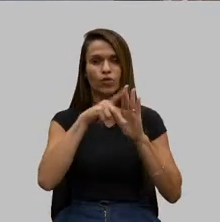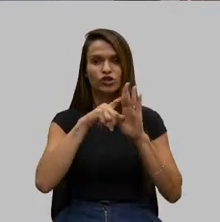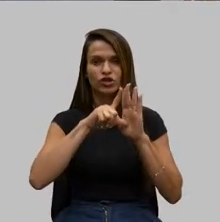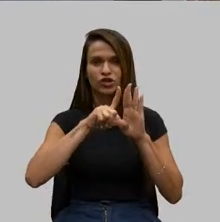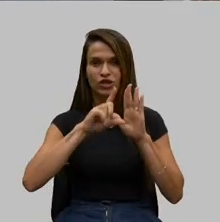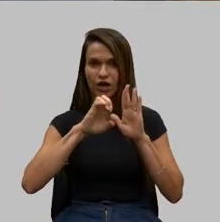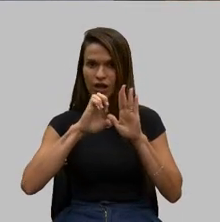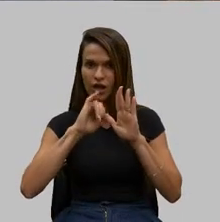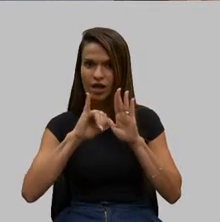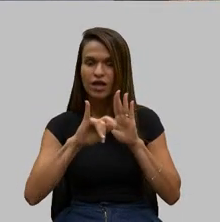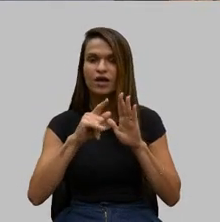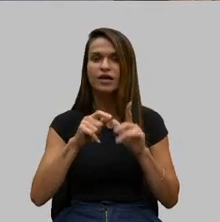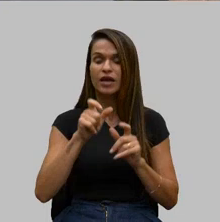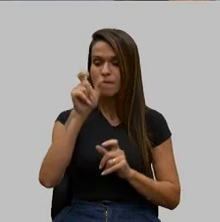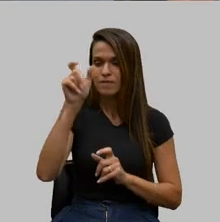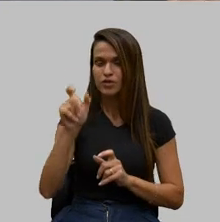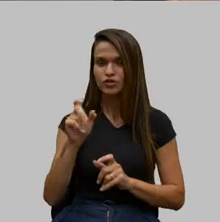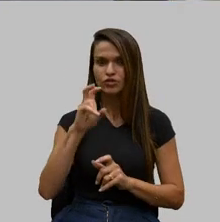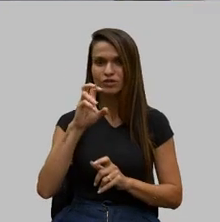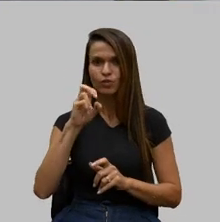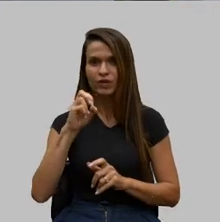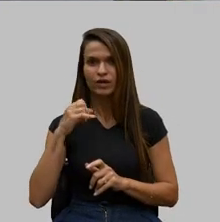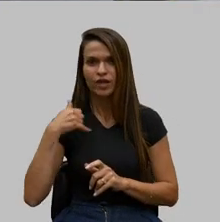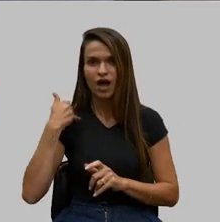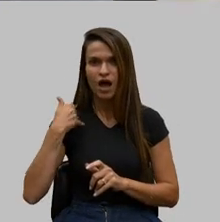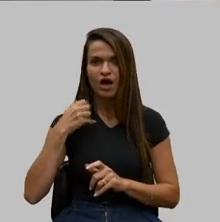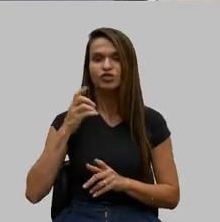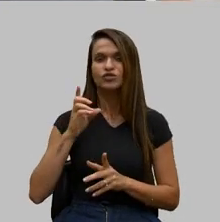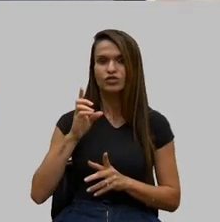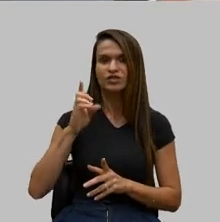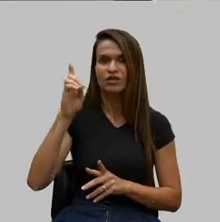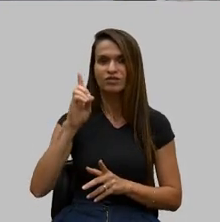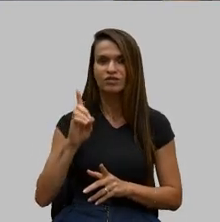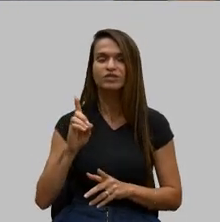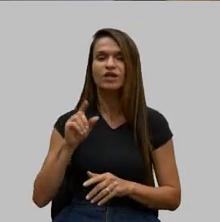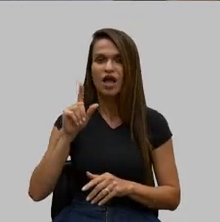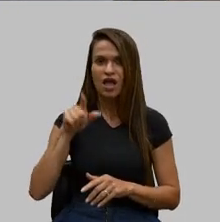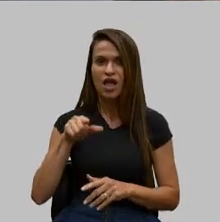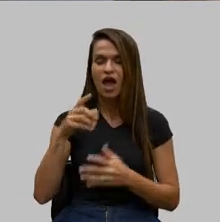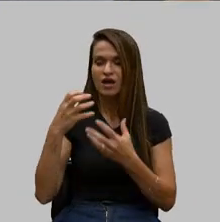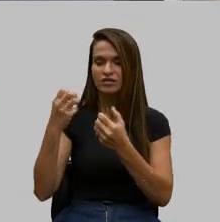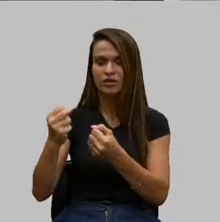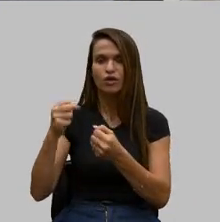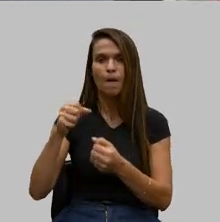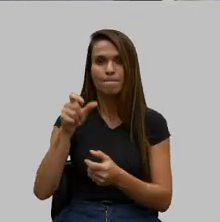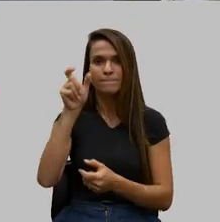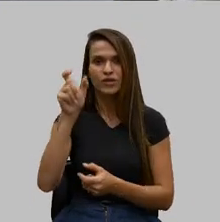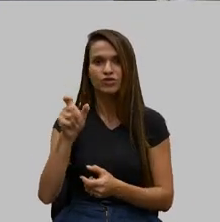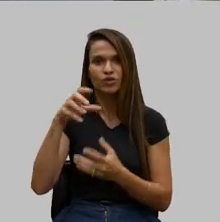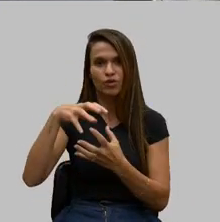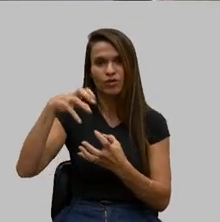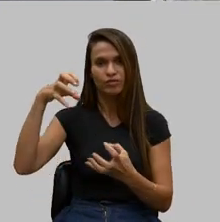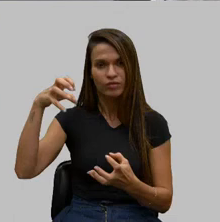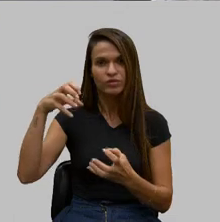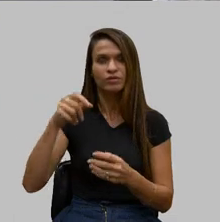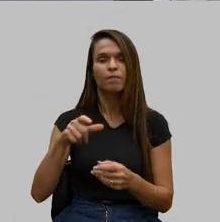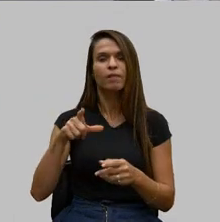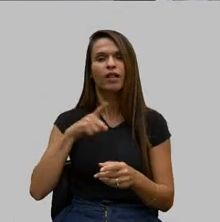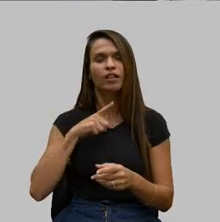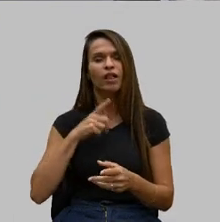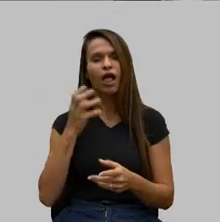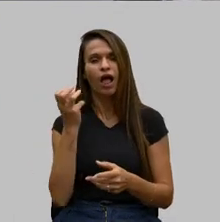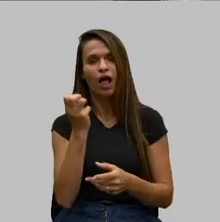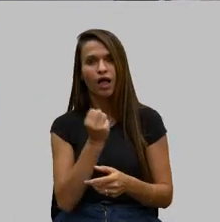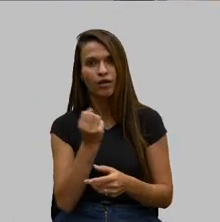pessoa com 50 anos deficiente seja considerada uma pessoa idosa pros critérios da lei pros benefícios